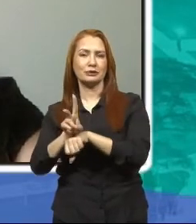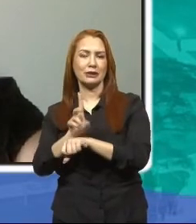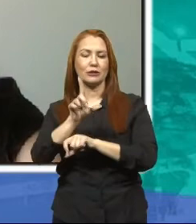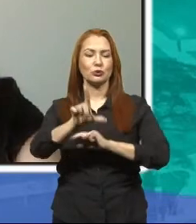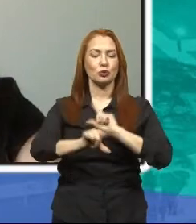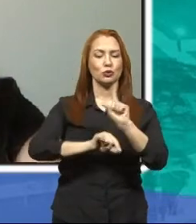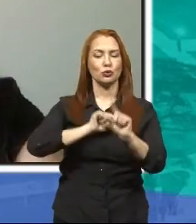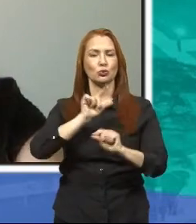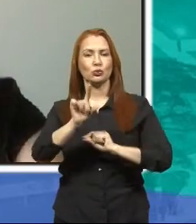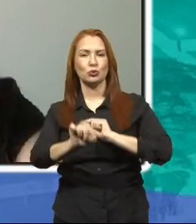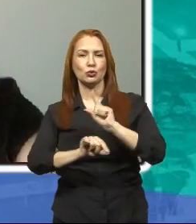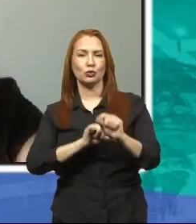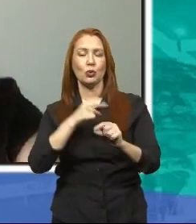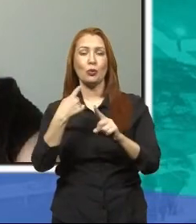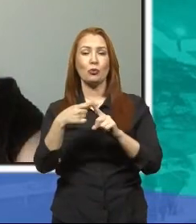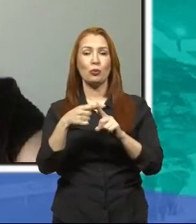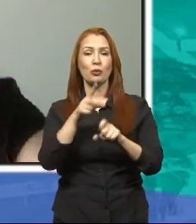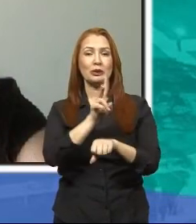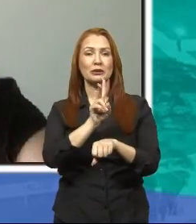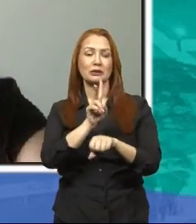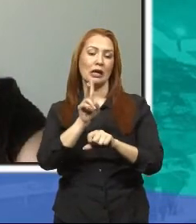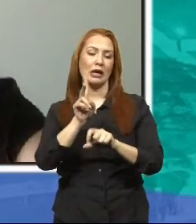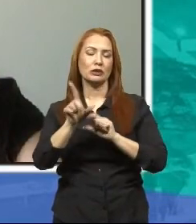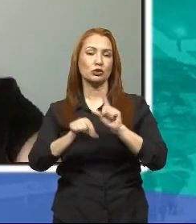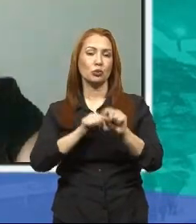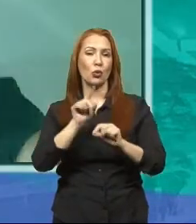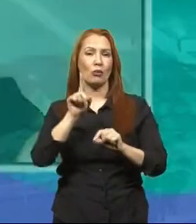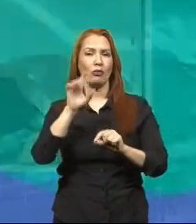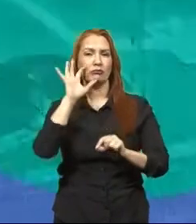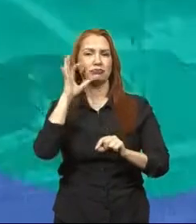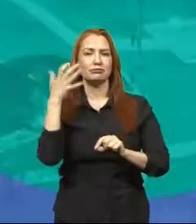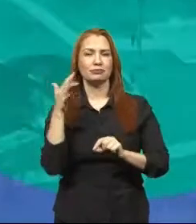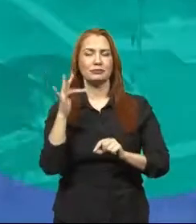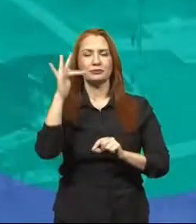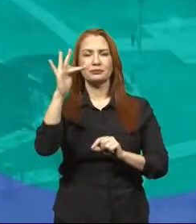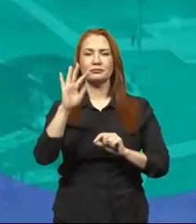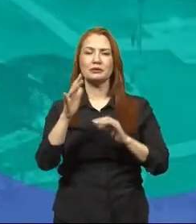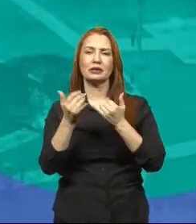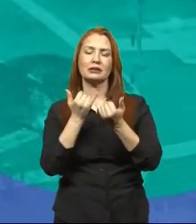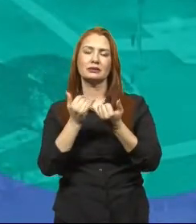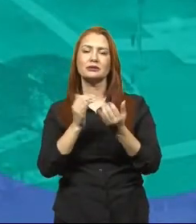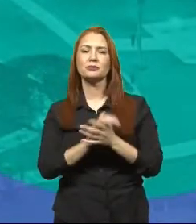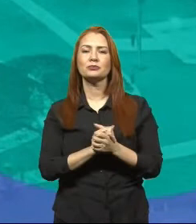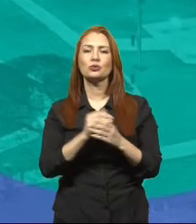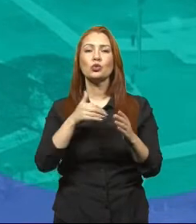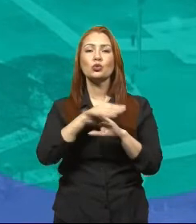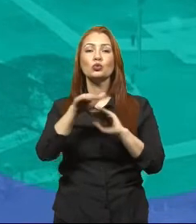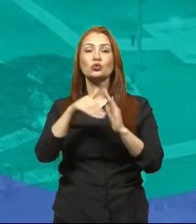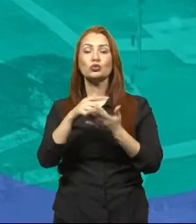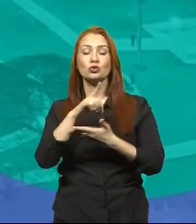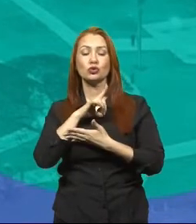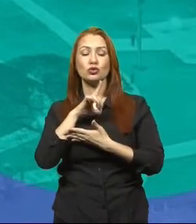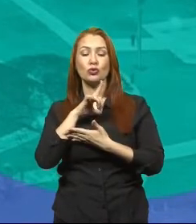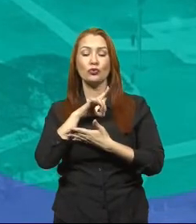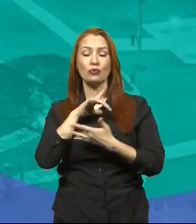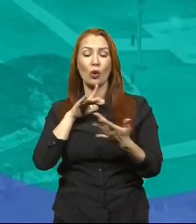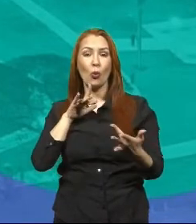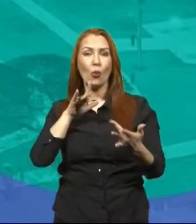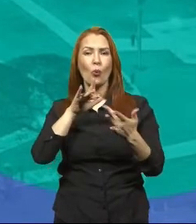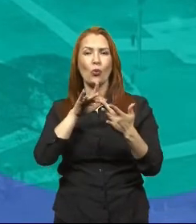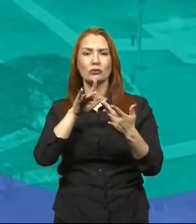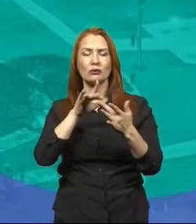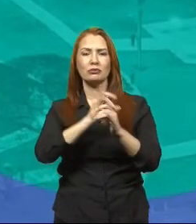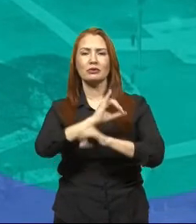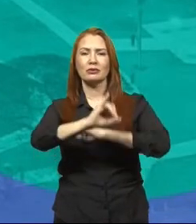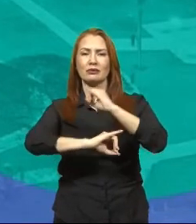fizermos serão decisivas para o que vem pela frente. Por exemplo, tudo que você ligar a internet, se vai ligado a você, também é uma fonte